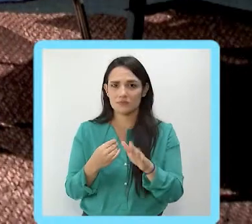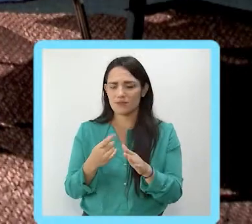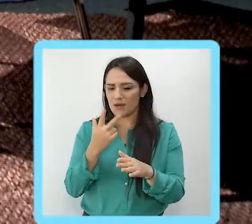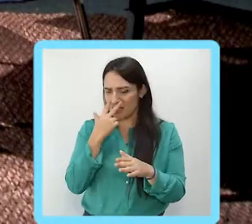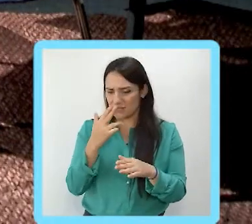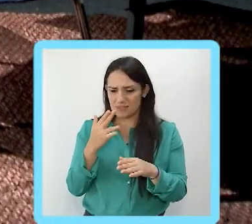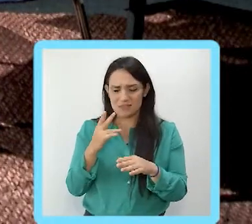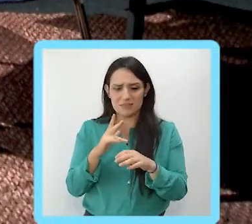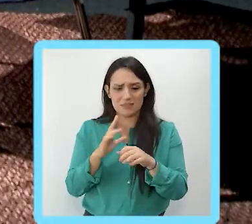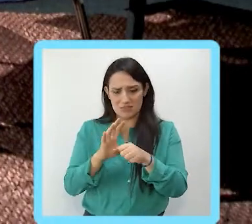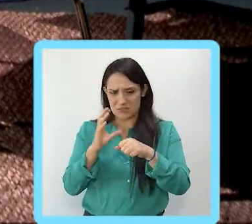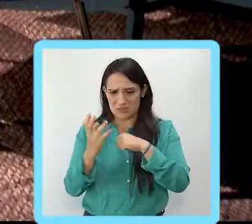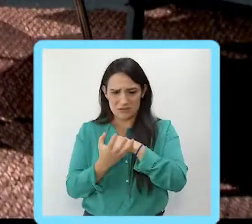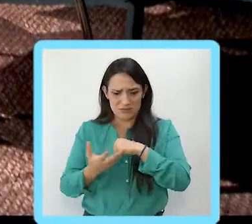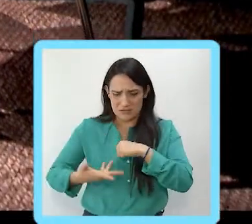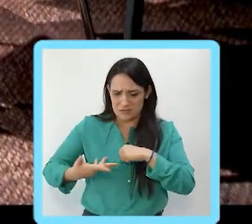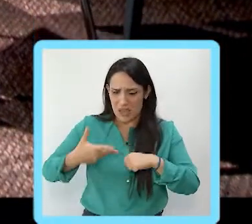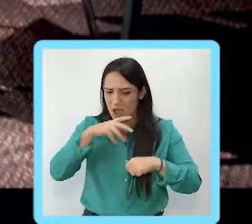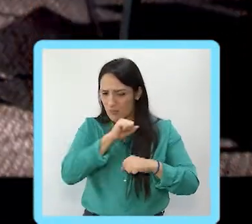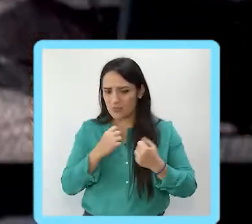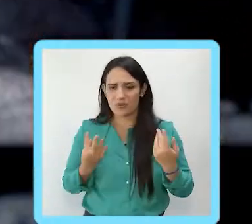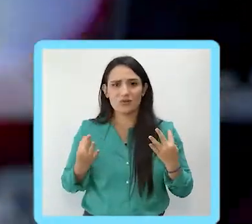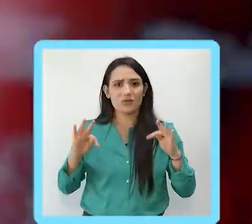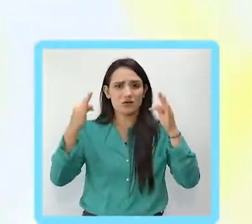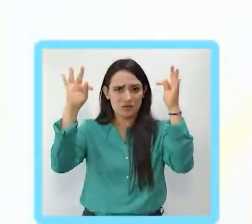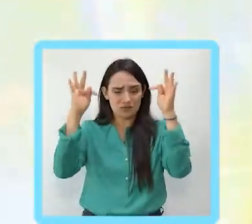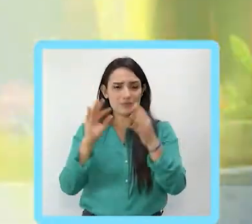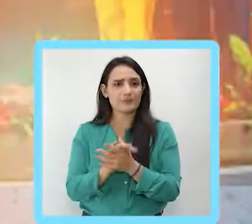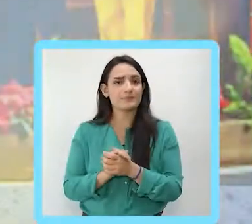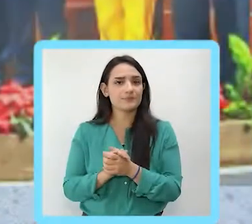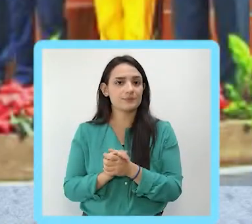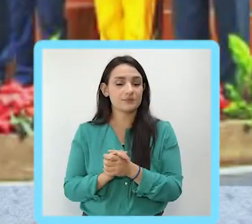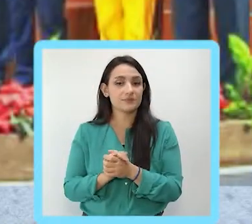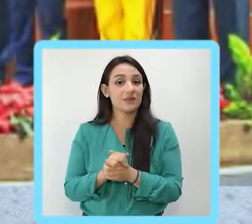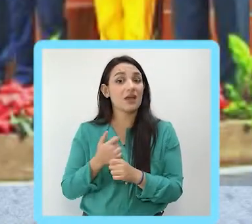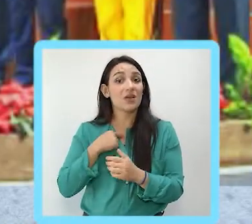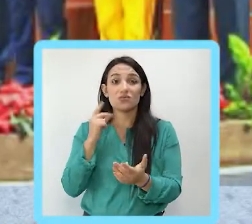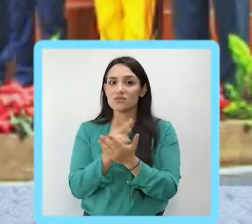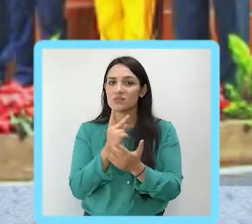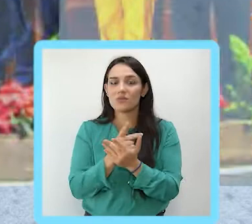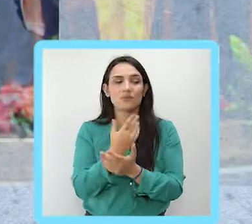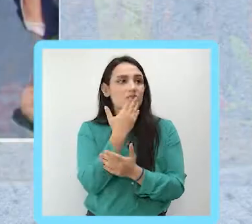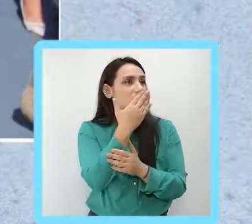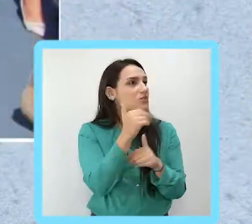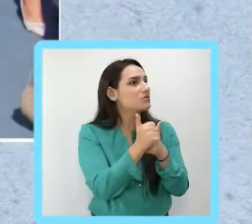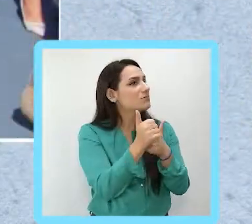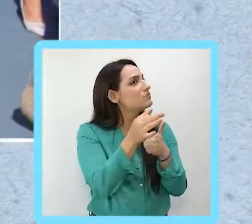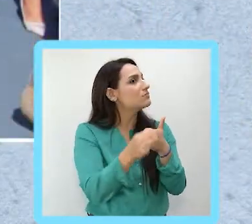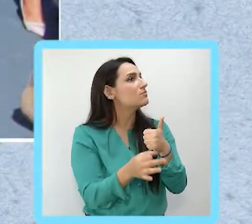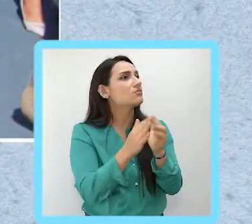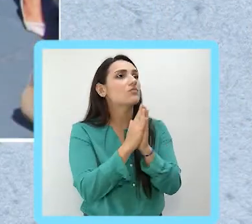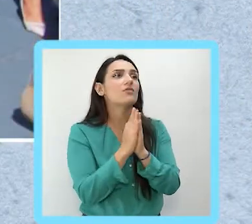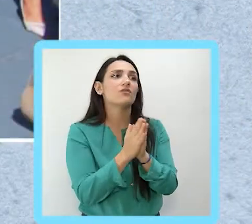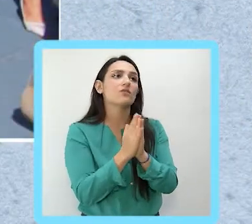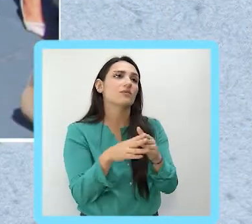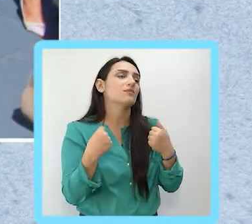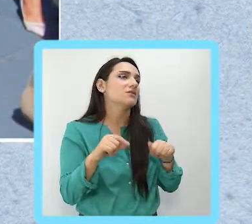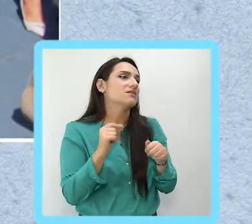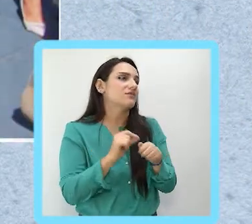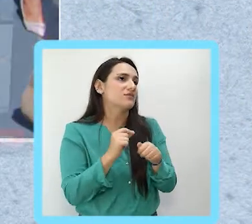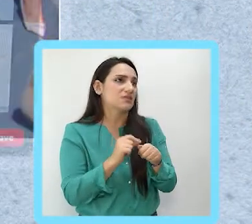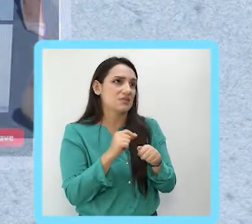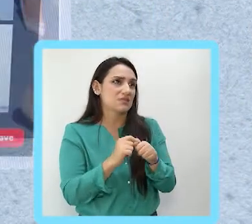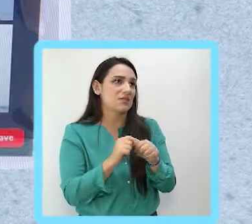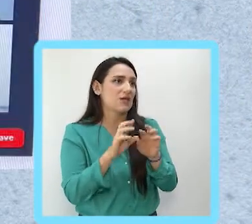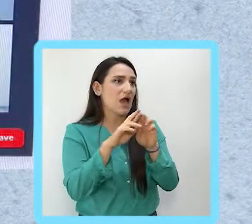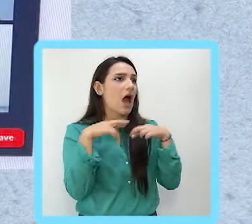que a pandemia acelerou o nosso desenvolvimento digital, né? E um dos nossos pleitos junto ao Tribunal de Justiça eram as